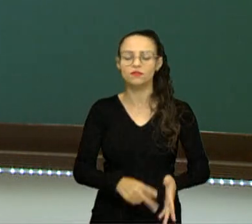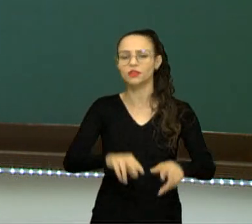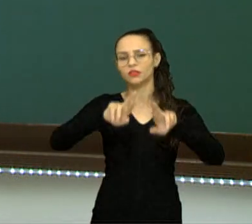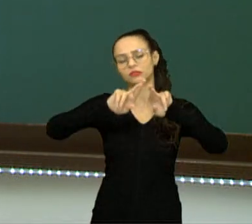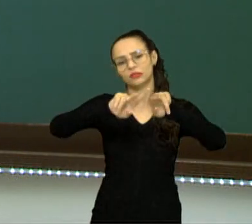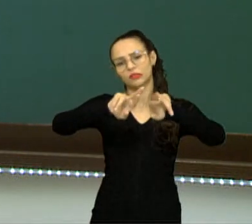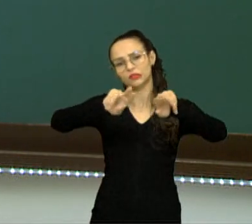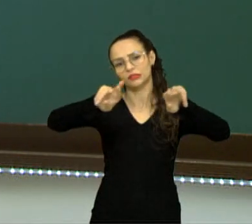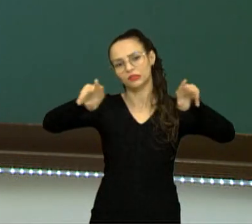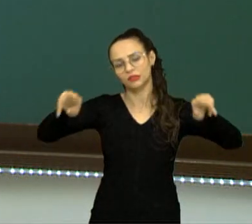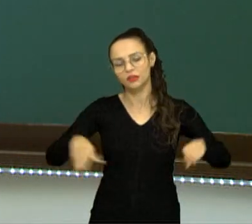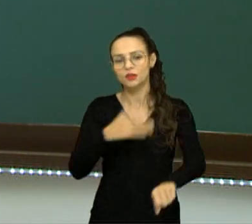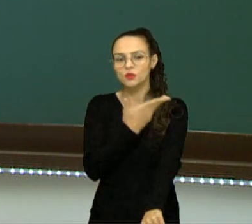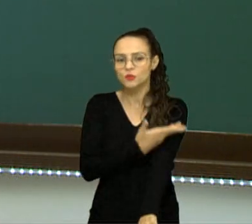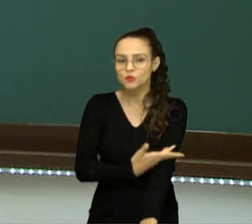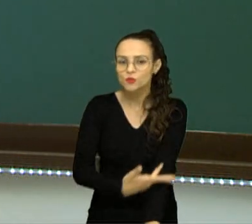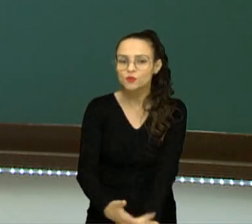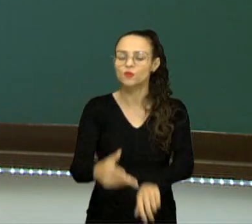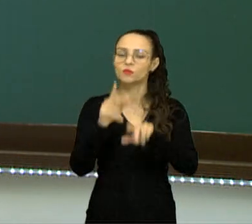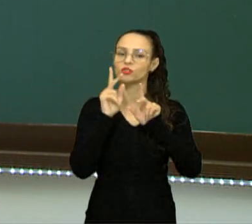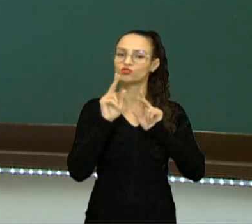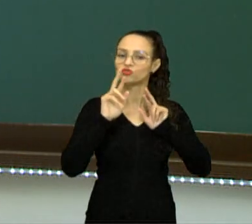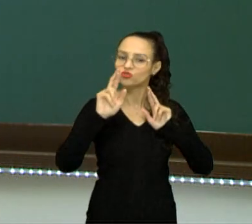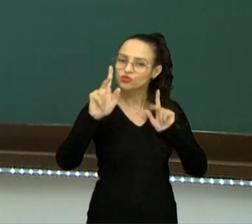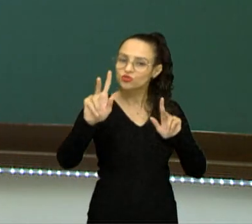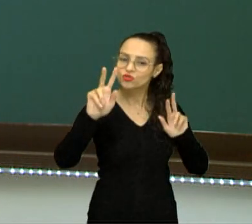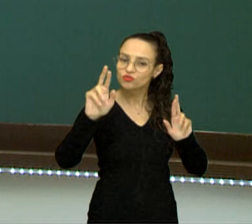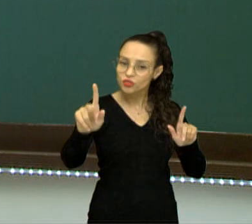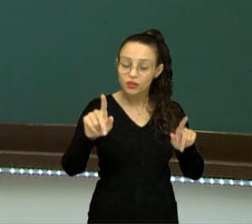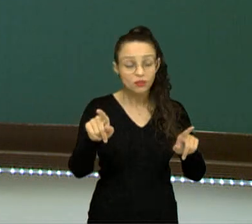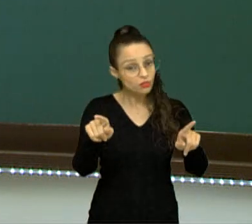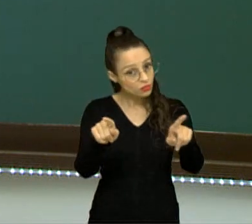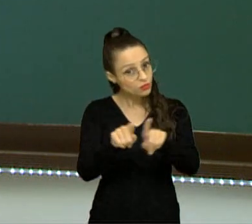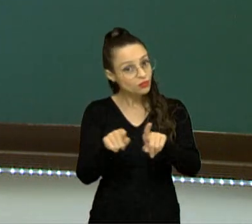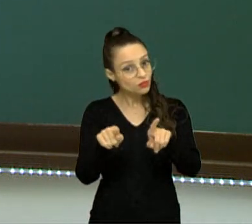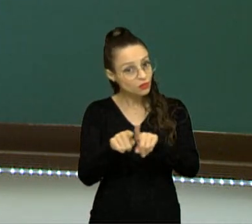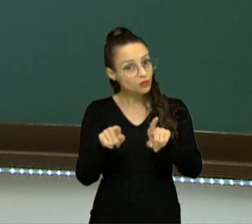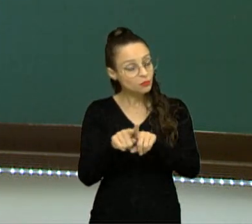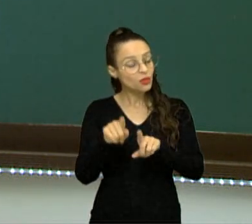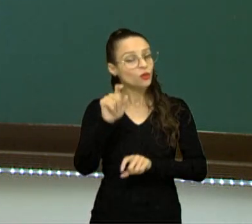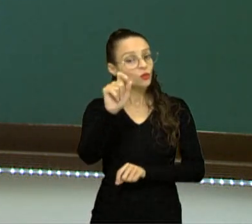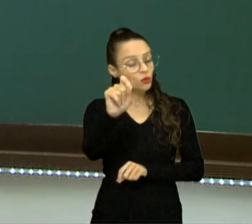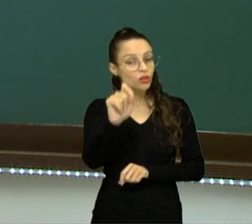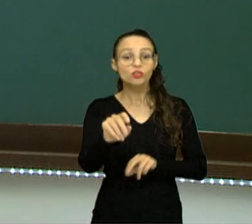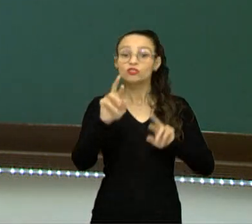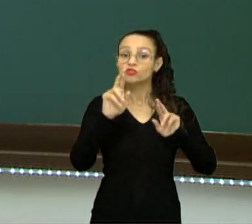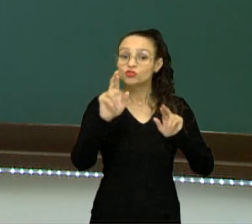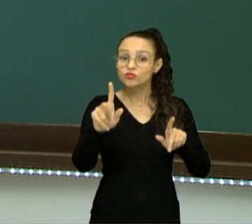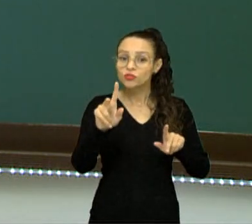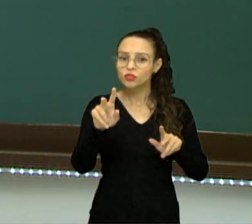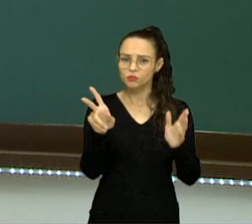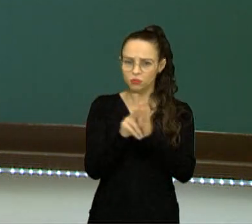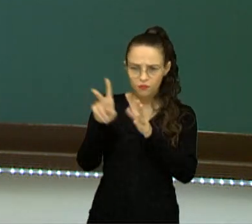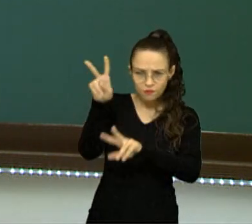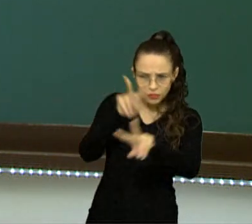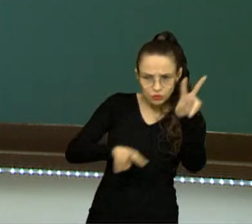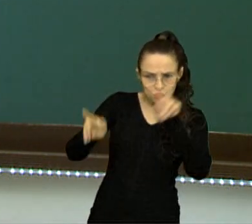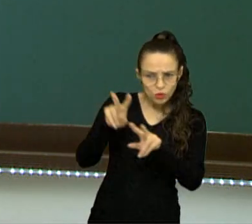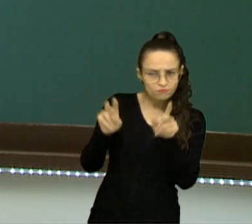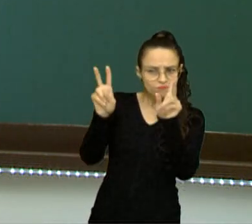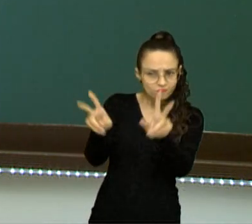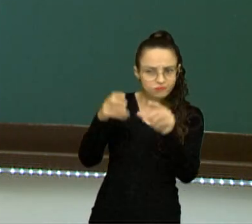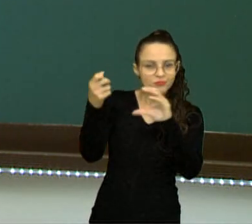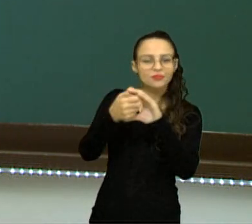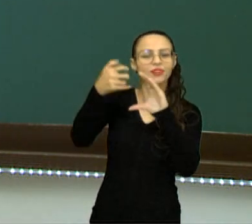de costumes, de diferenças, inclusive de diferenças visuais, né? Que